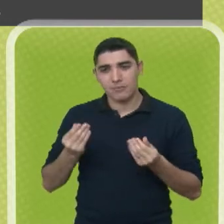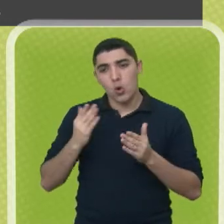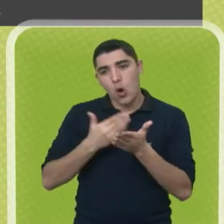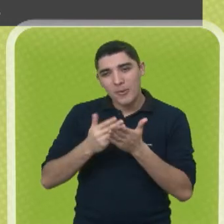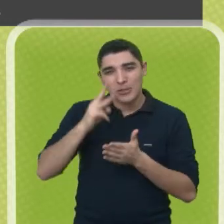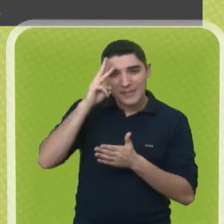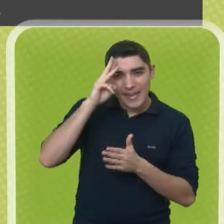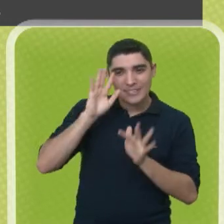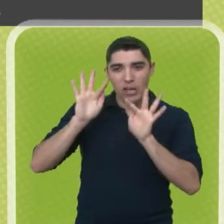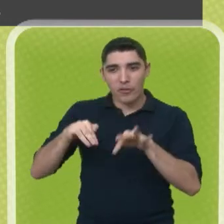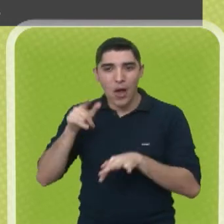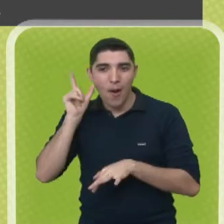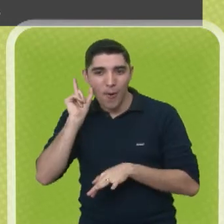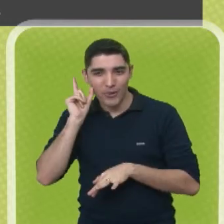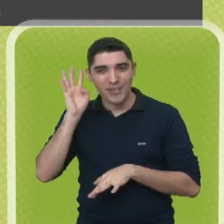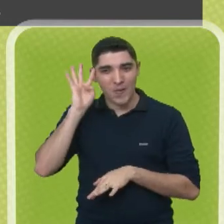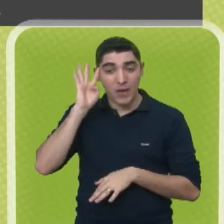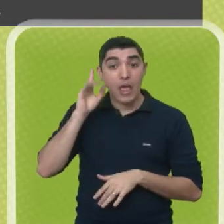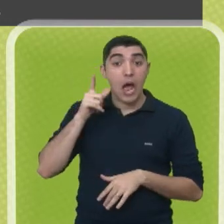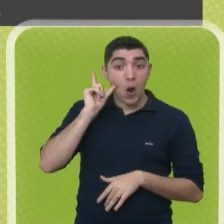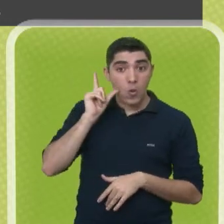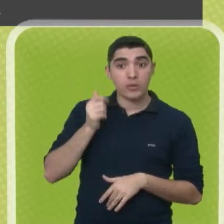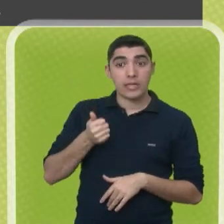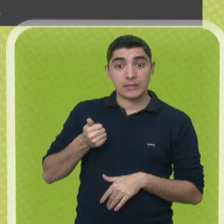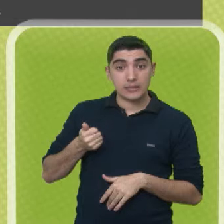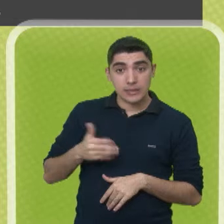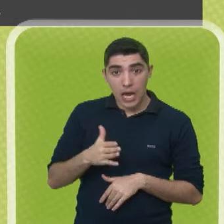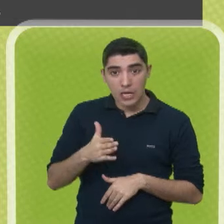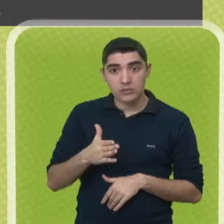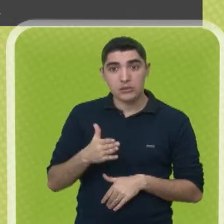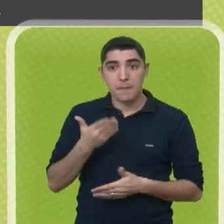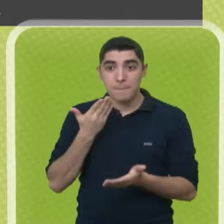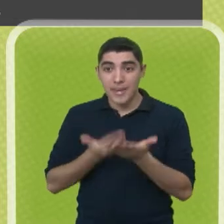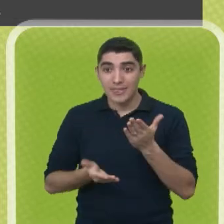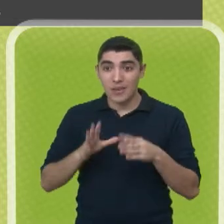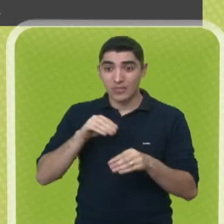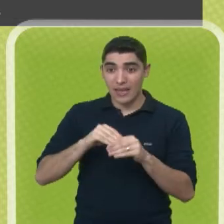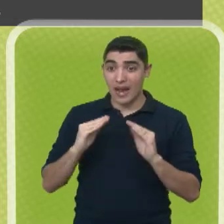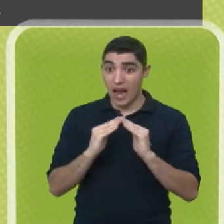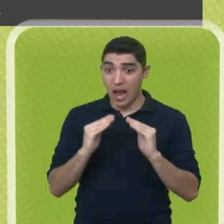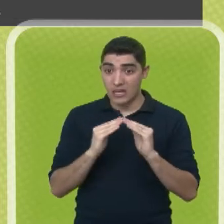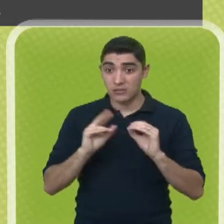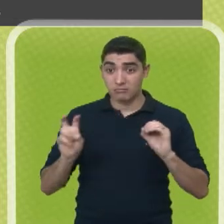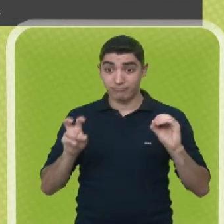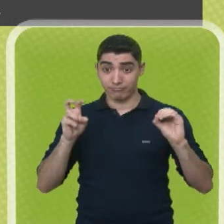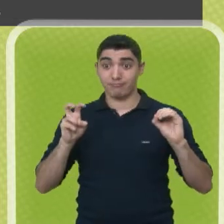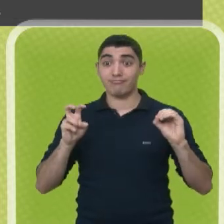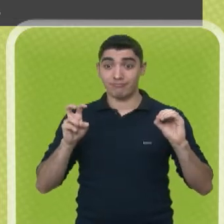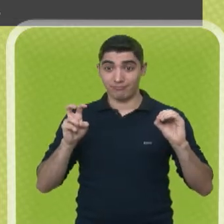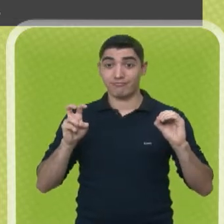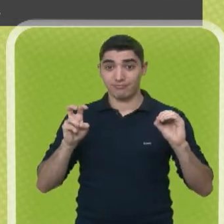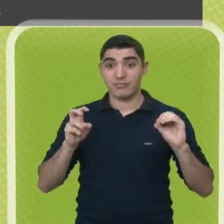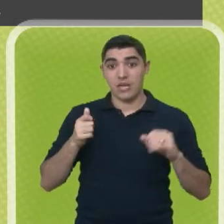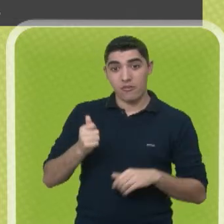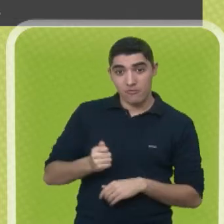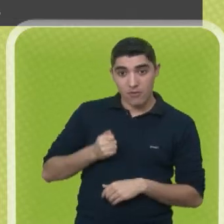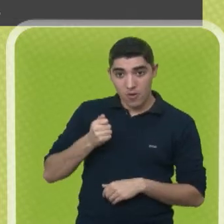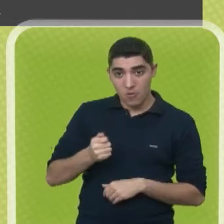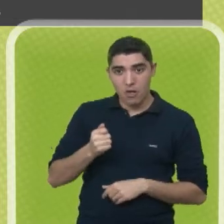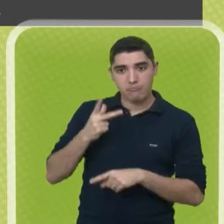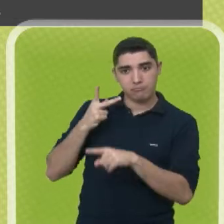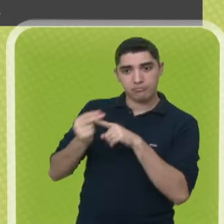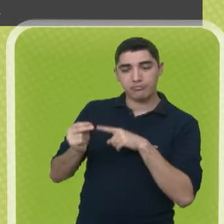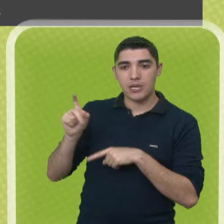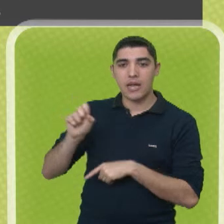e terminou ontem. Aí ontem mesmo, o Santos foi goleado em casa pelo São Paulo 5-0 e a Ferroviária bateu o São